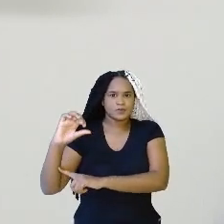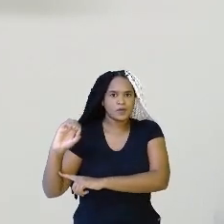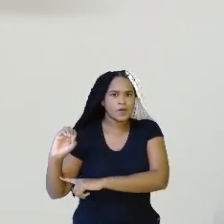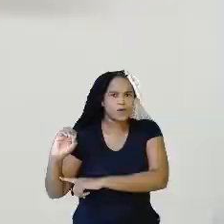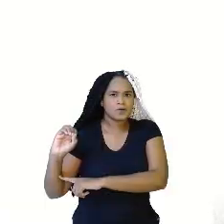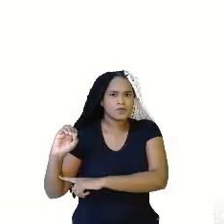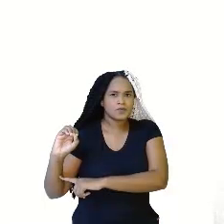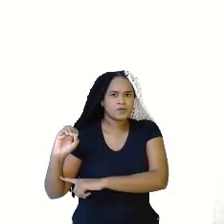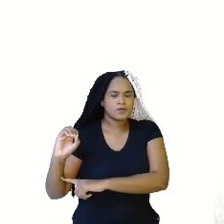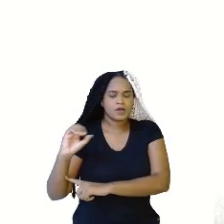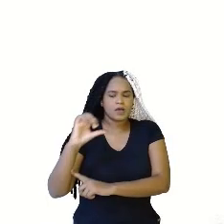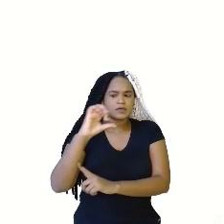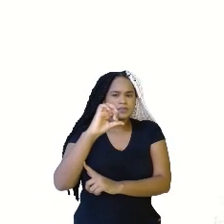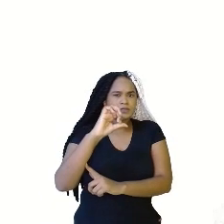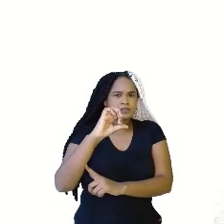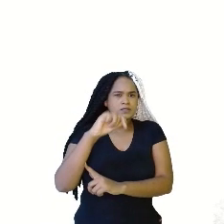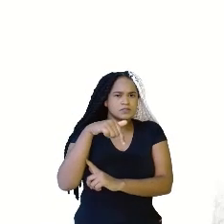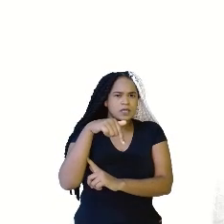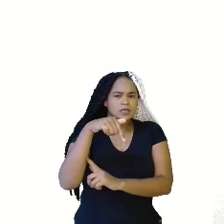R$